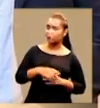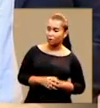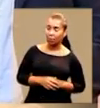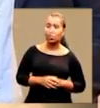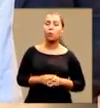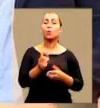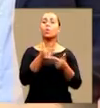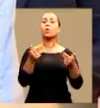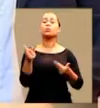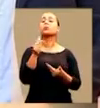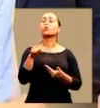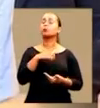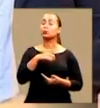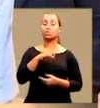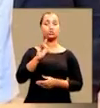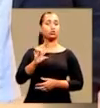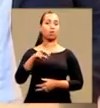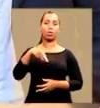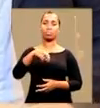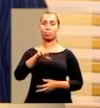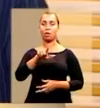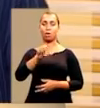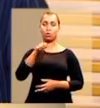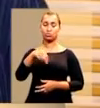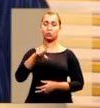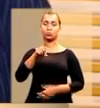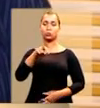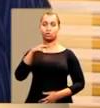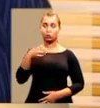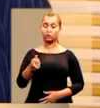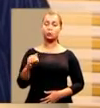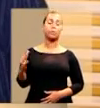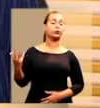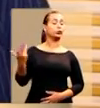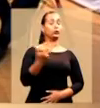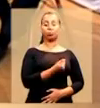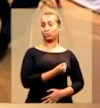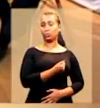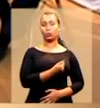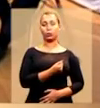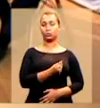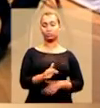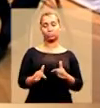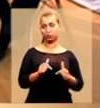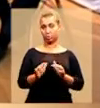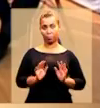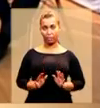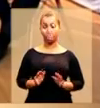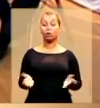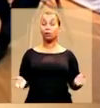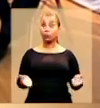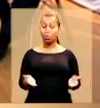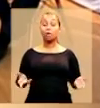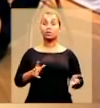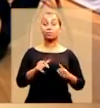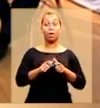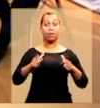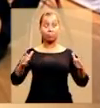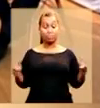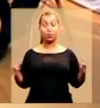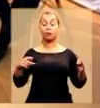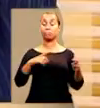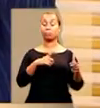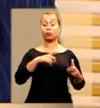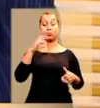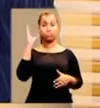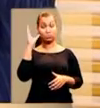é Nelson Seixas? Tem algum outro? Não, tem só o Nelson Seixas, né? Mas que abrange todas as atividades Todas as culturais. atividades. Todas as atividades. E agora, inclusive, a gente vai ampliar